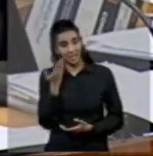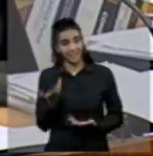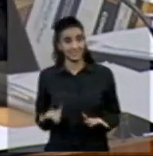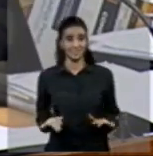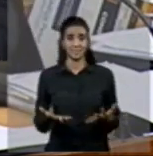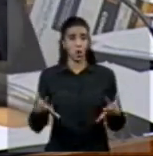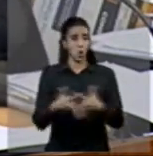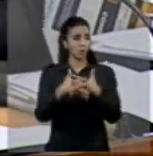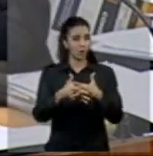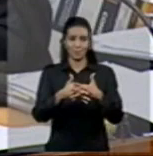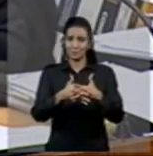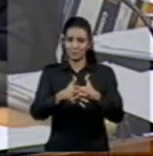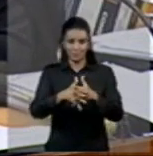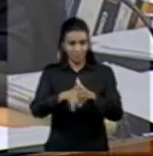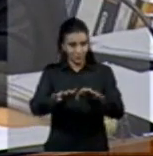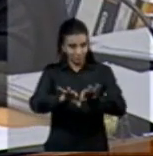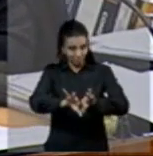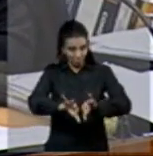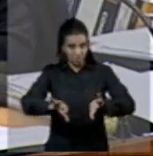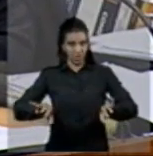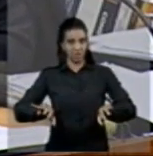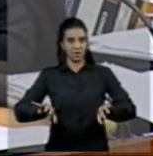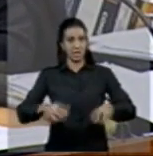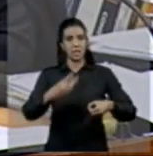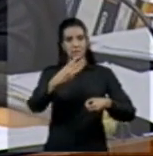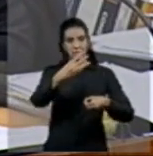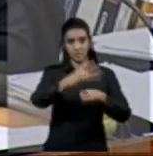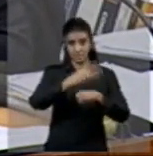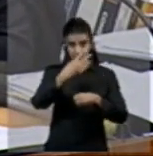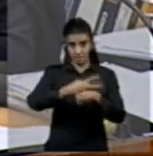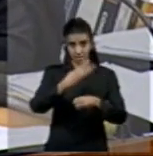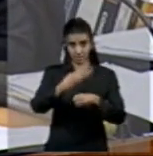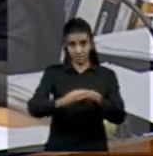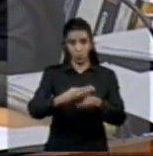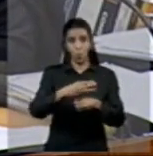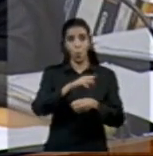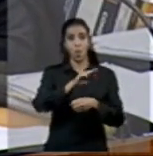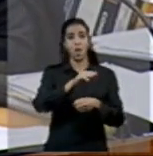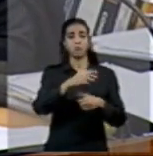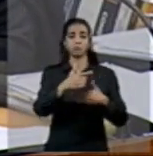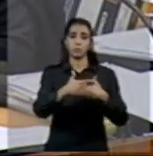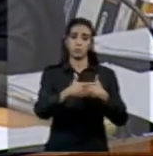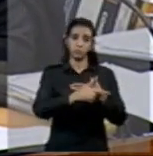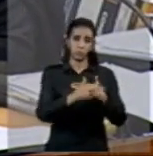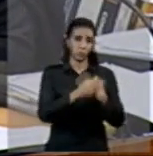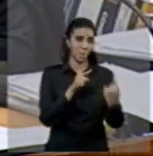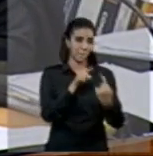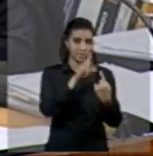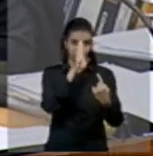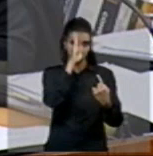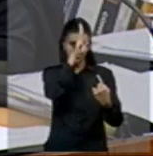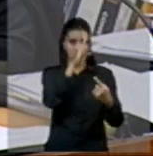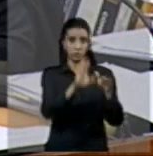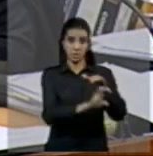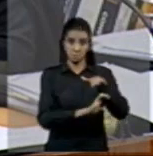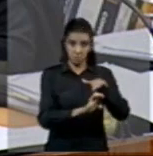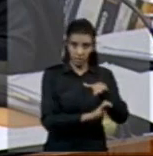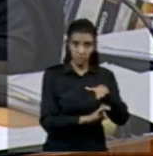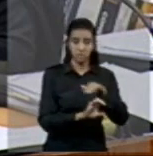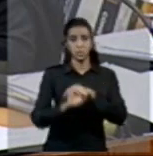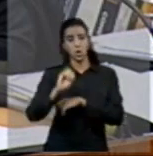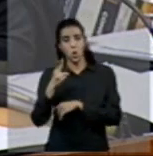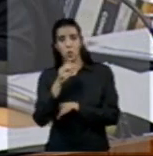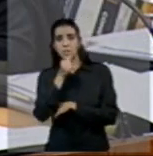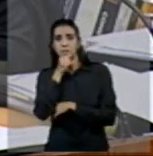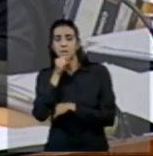essa confusão conceitual entre terceirização de atividade fim e do que se denomina uma ilícita